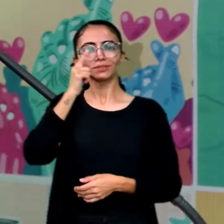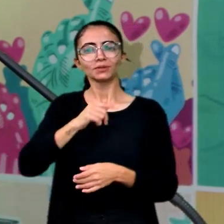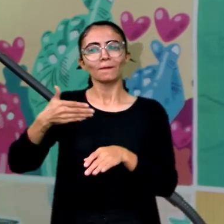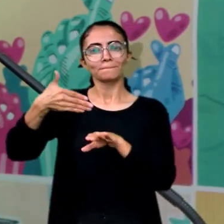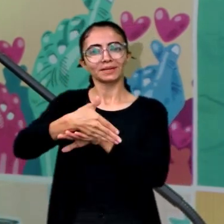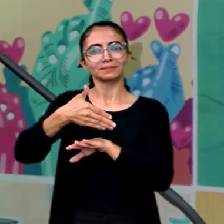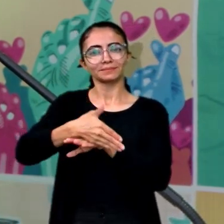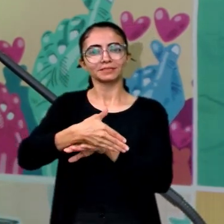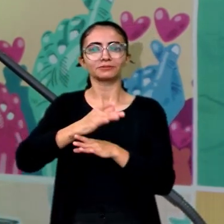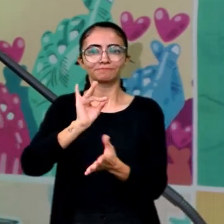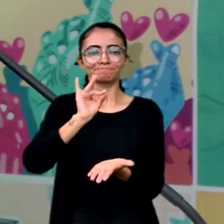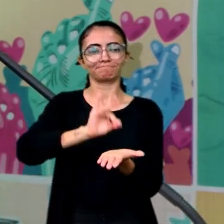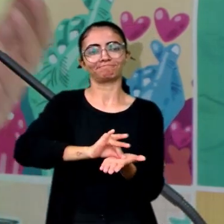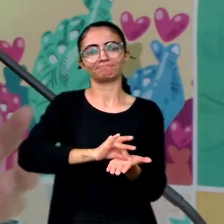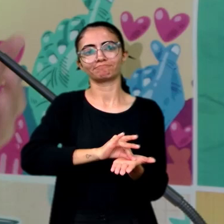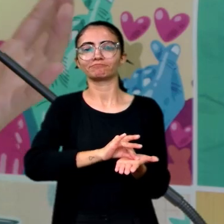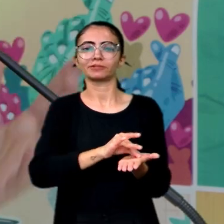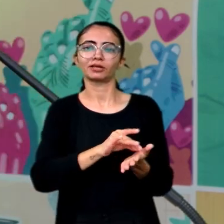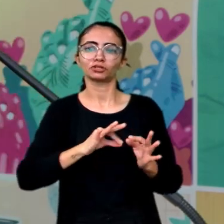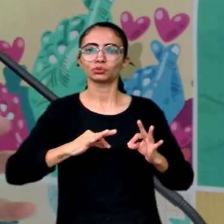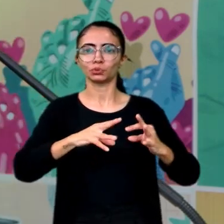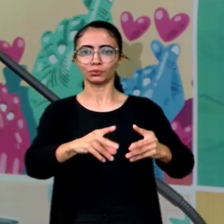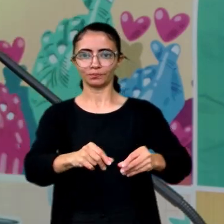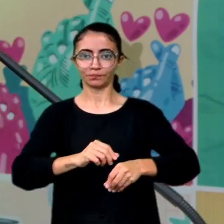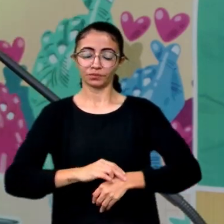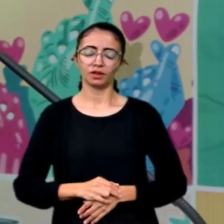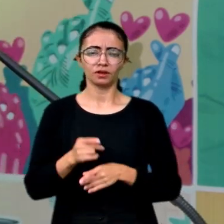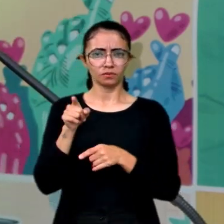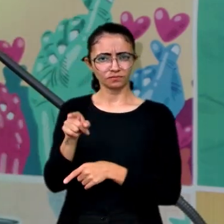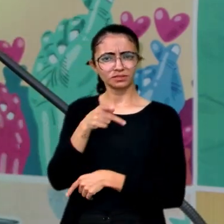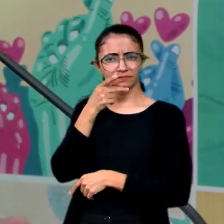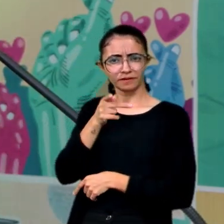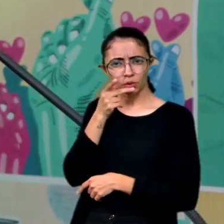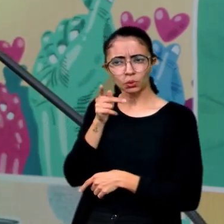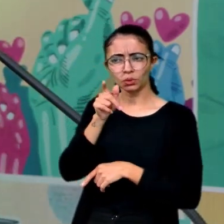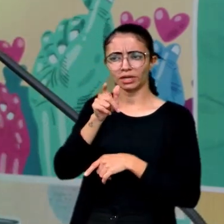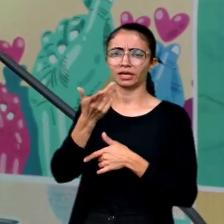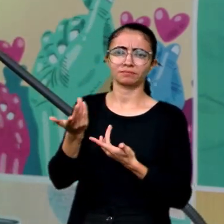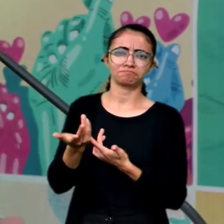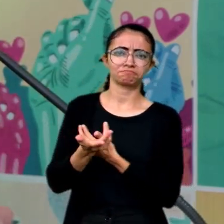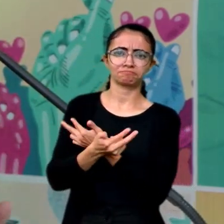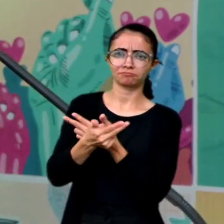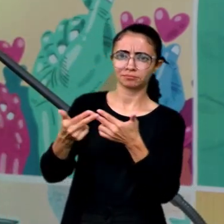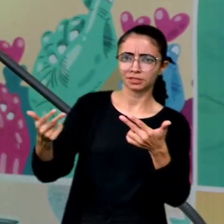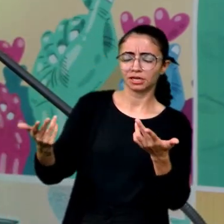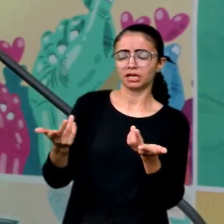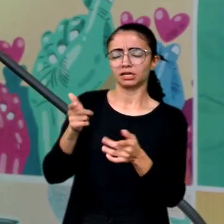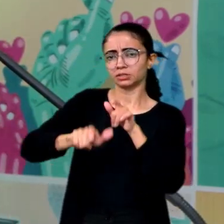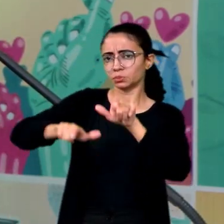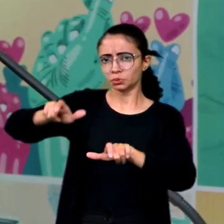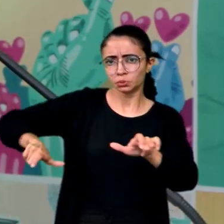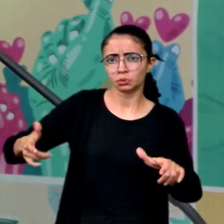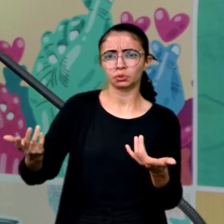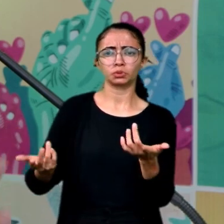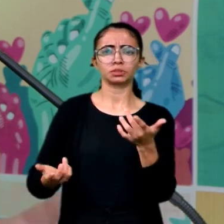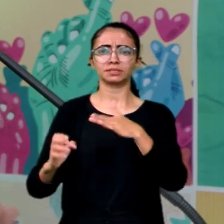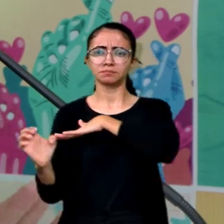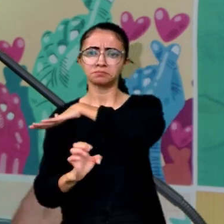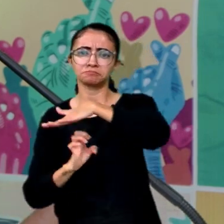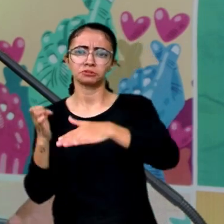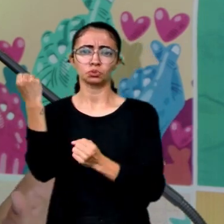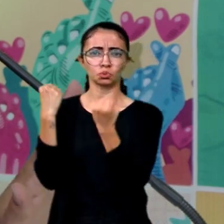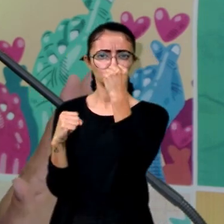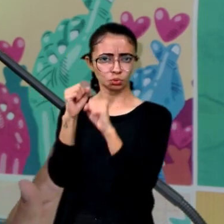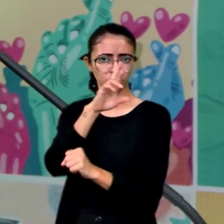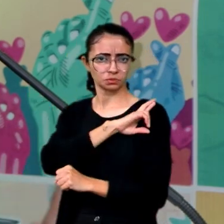né? Mas quando você me falou sobre os atores, eu fiquei pensando que Brasília